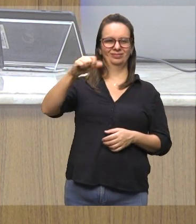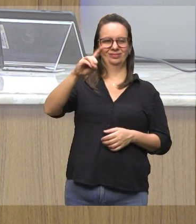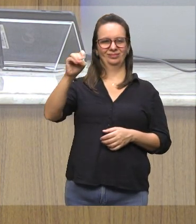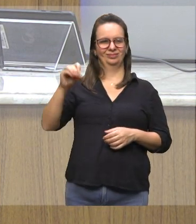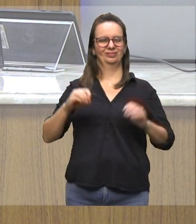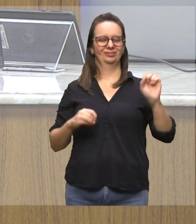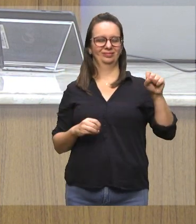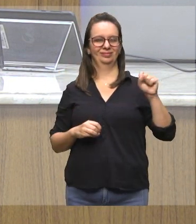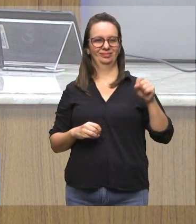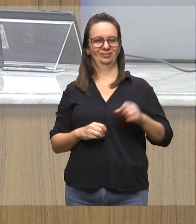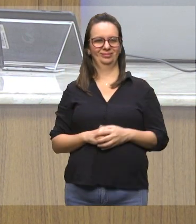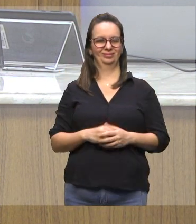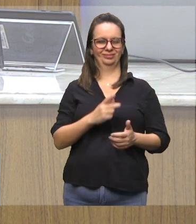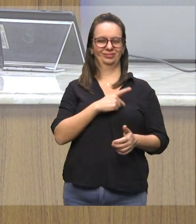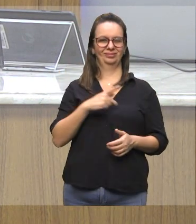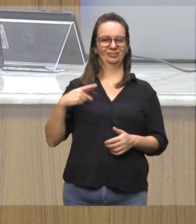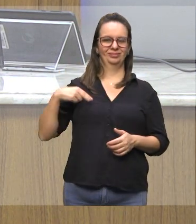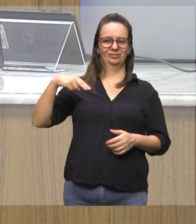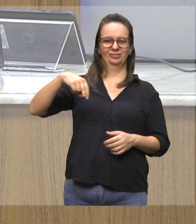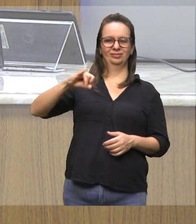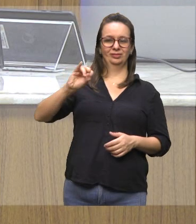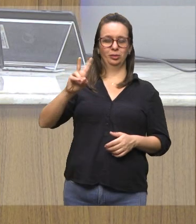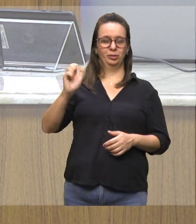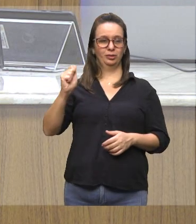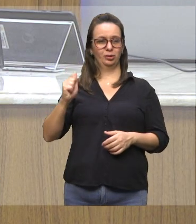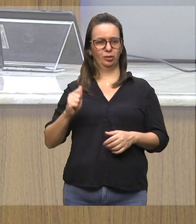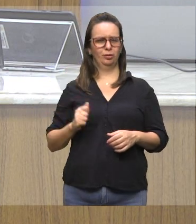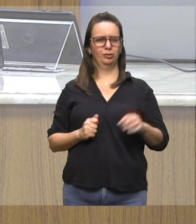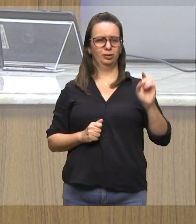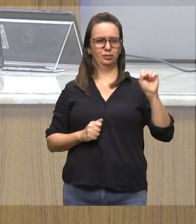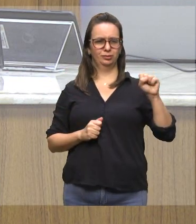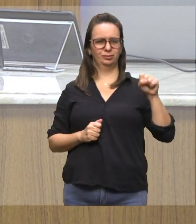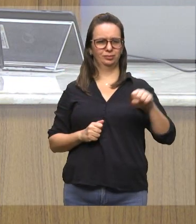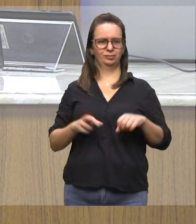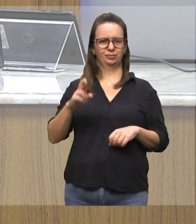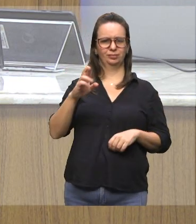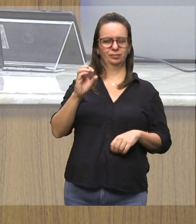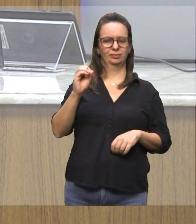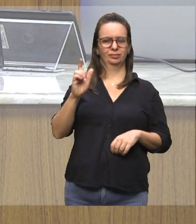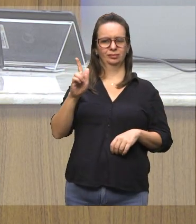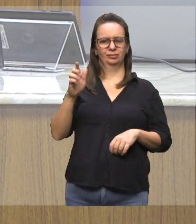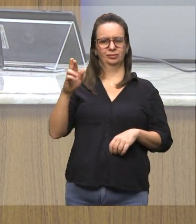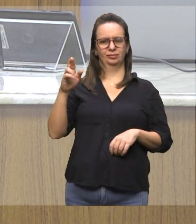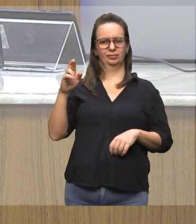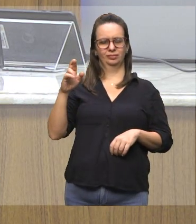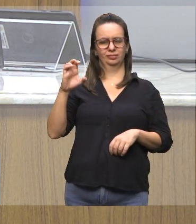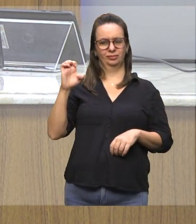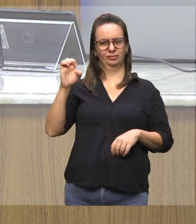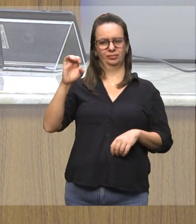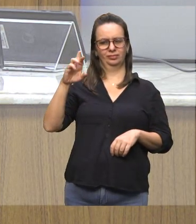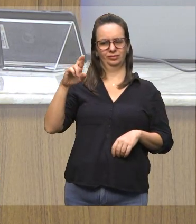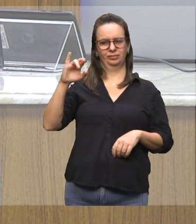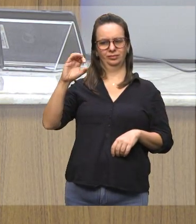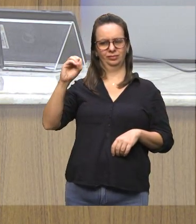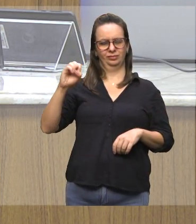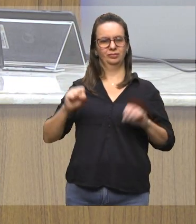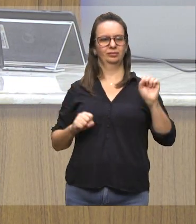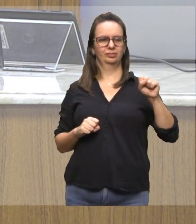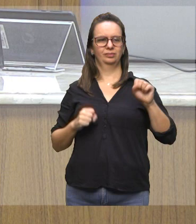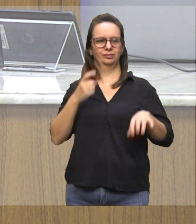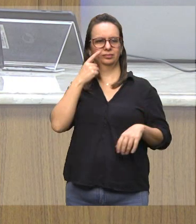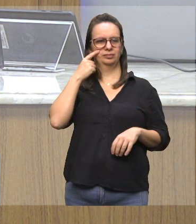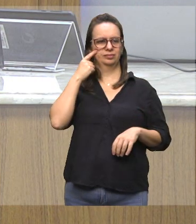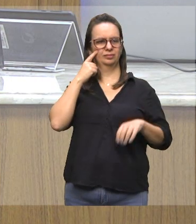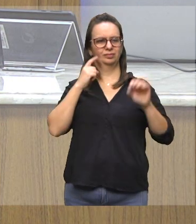sim. Nivaldo dos Santos. Sim. Rogério Garcia do Nascimento. Sim. Vinícius Guilherme Simile. Sim,